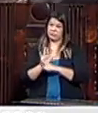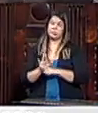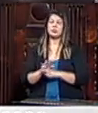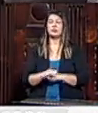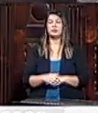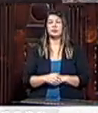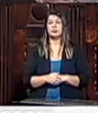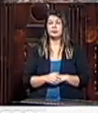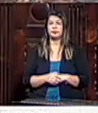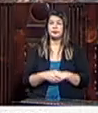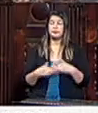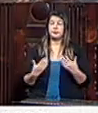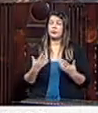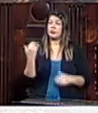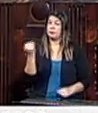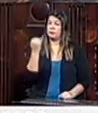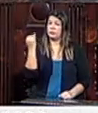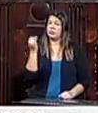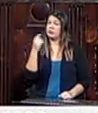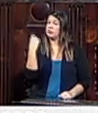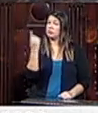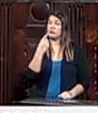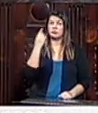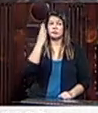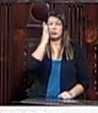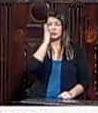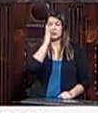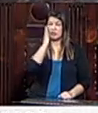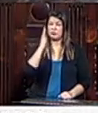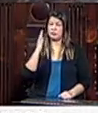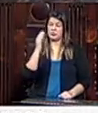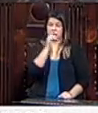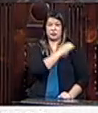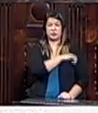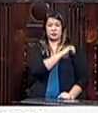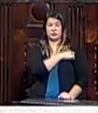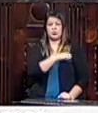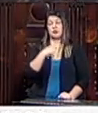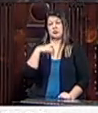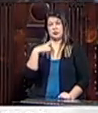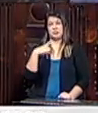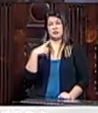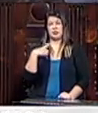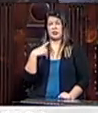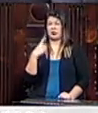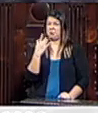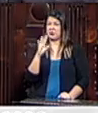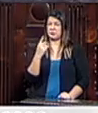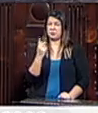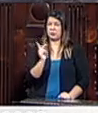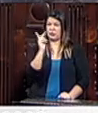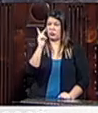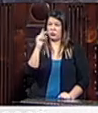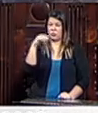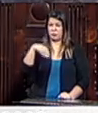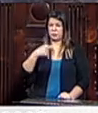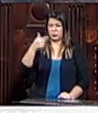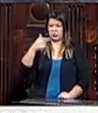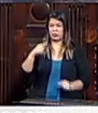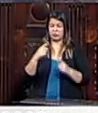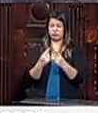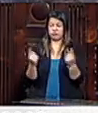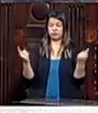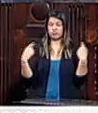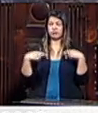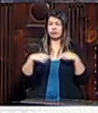papel. É importante que a gente saiba que o Rio de Janeiro tem, por quilômetro quadrado de território, uma das maiores